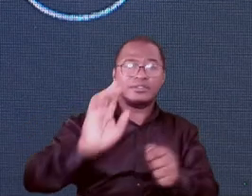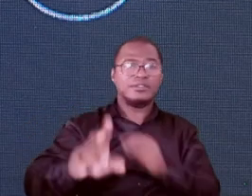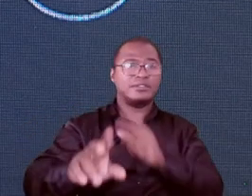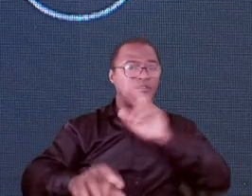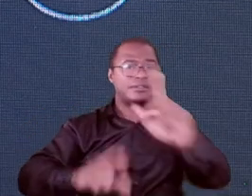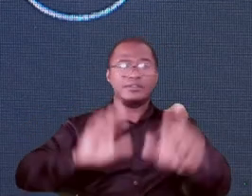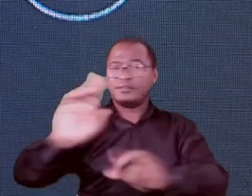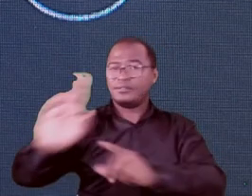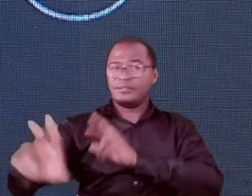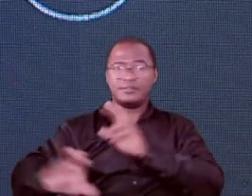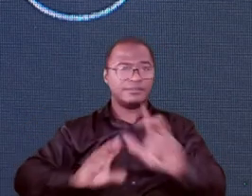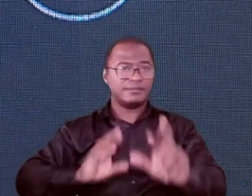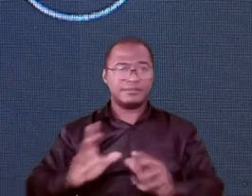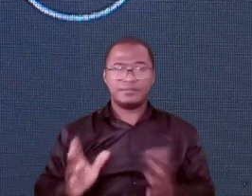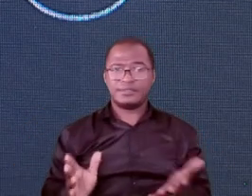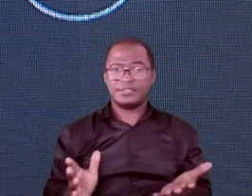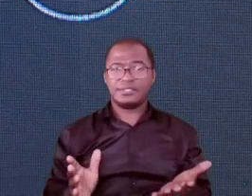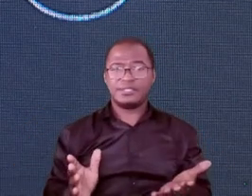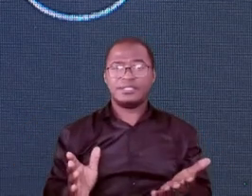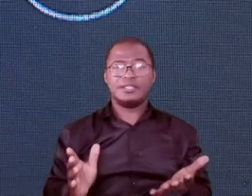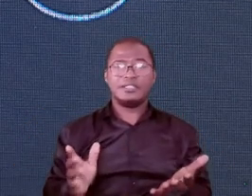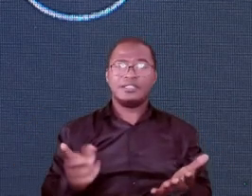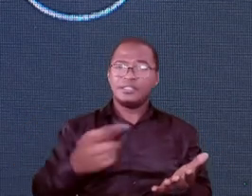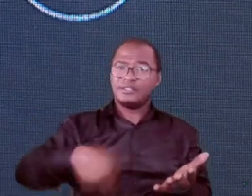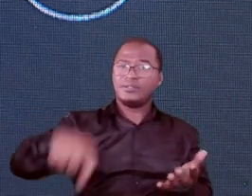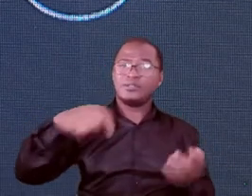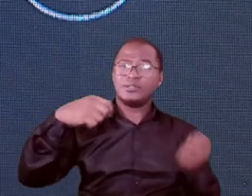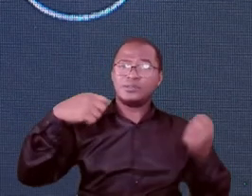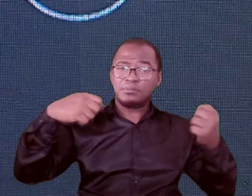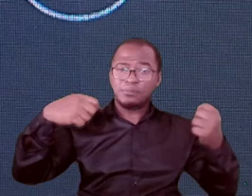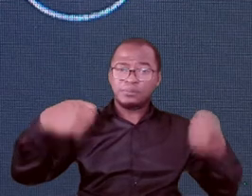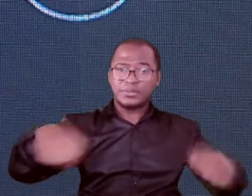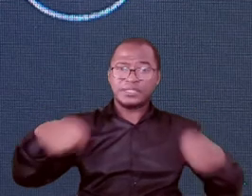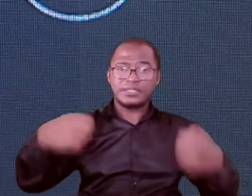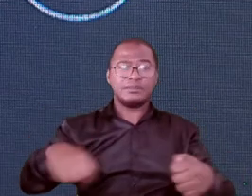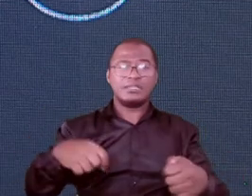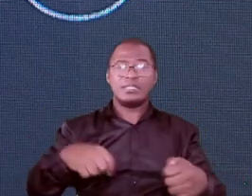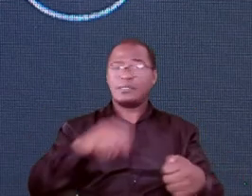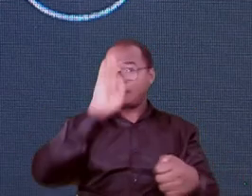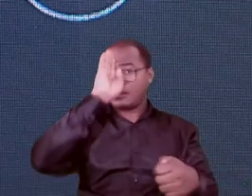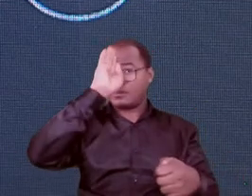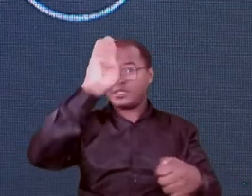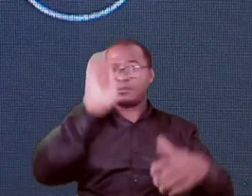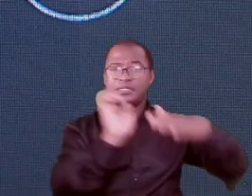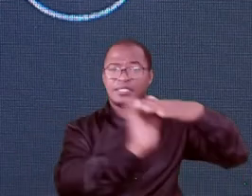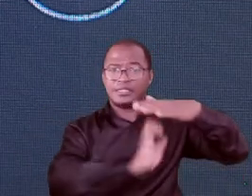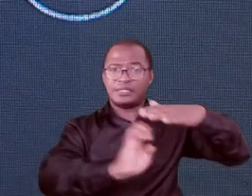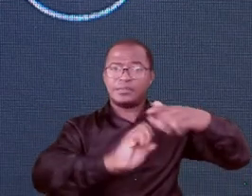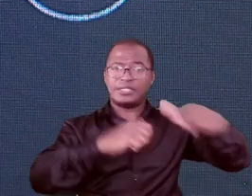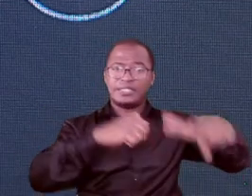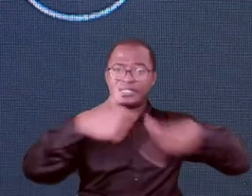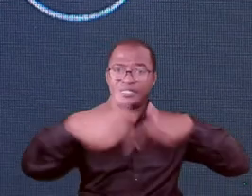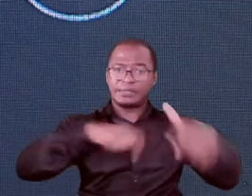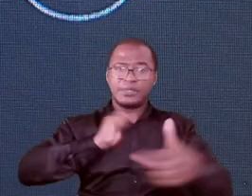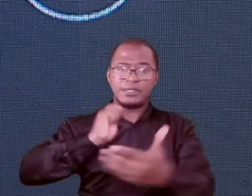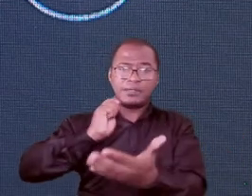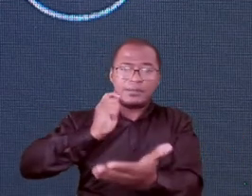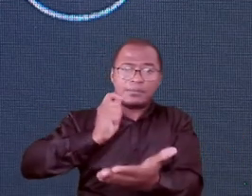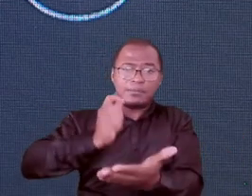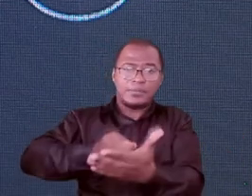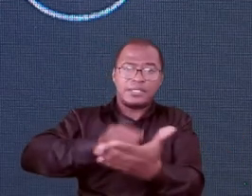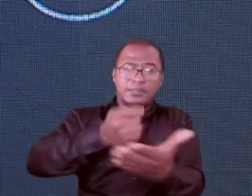gente como a maioria das empresas de pagamentos grande parte da nossa